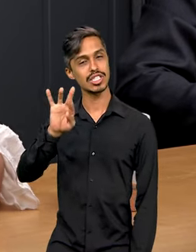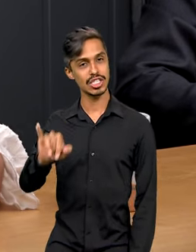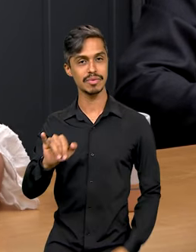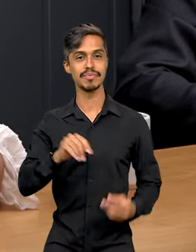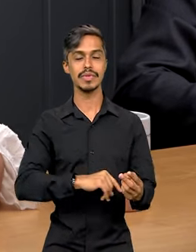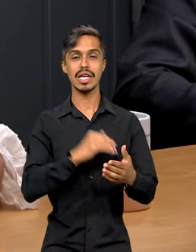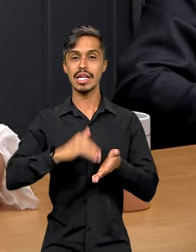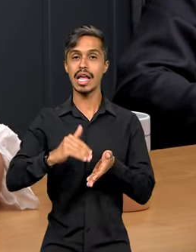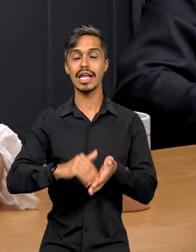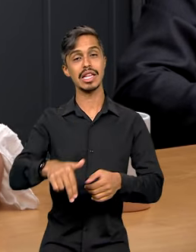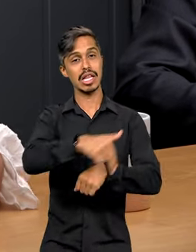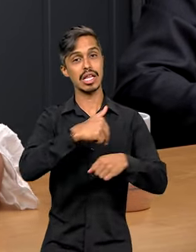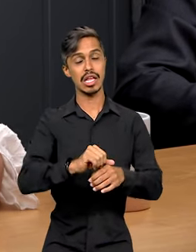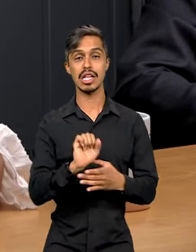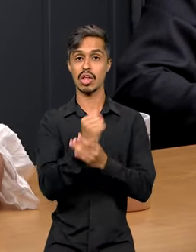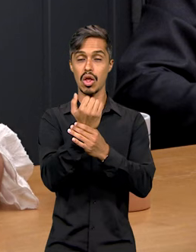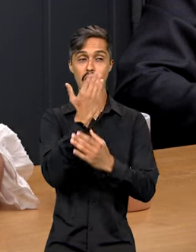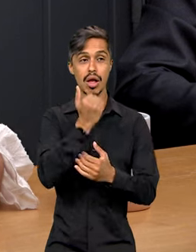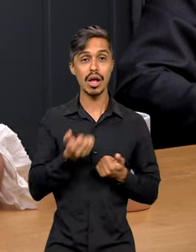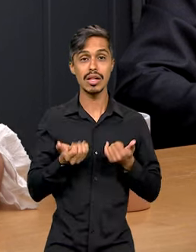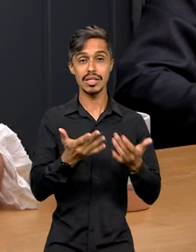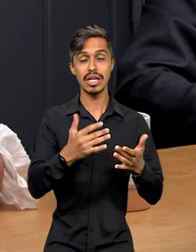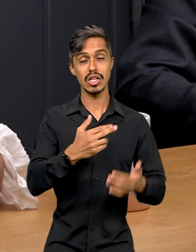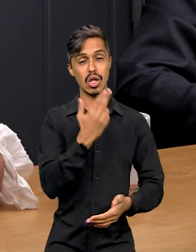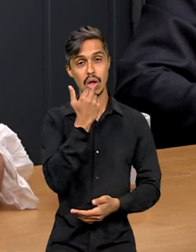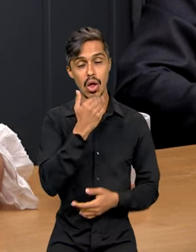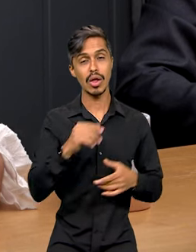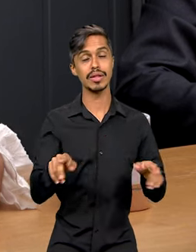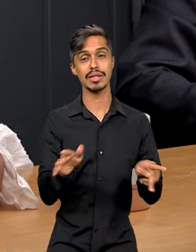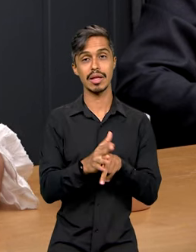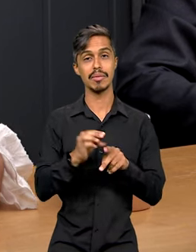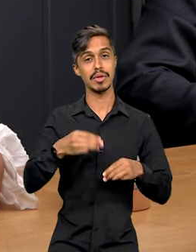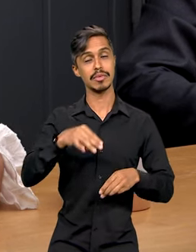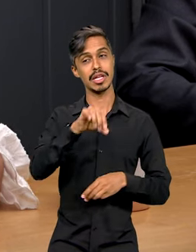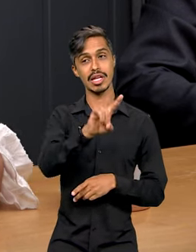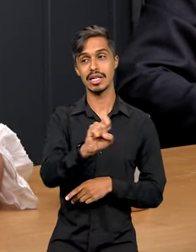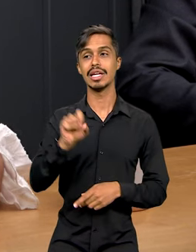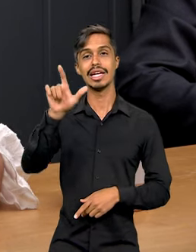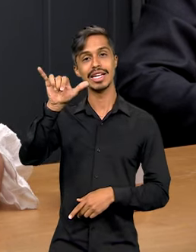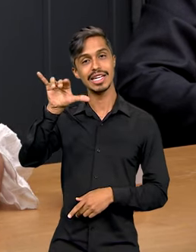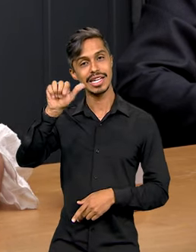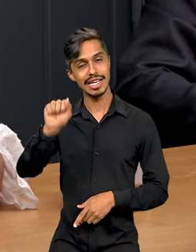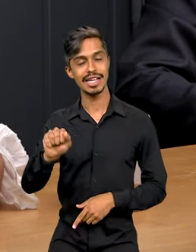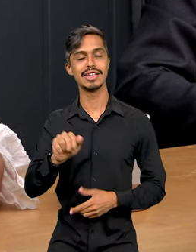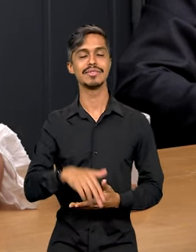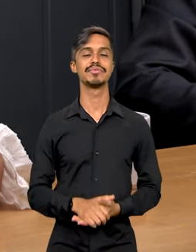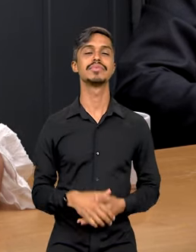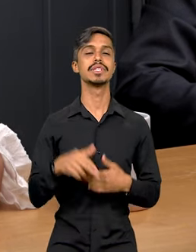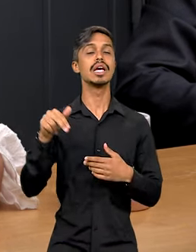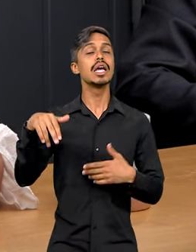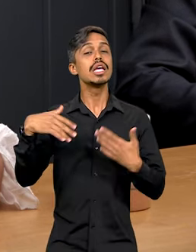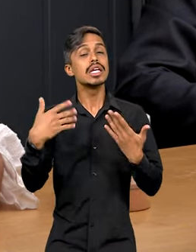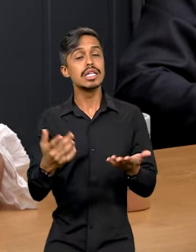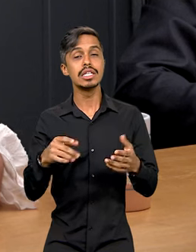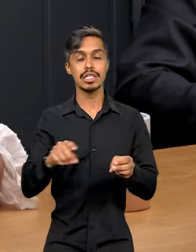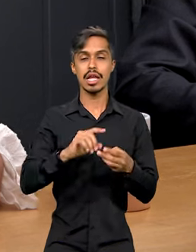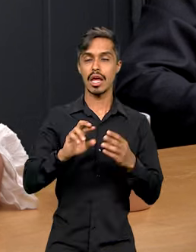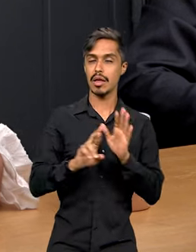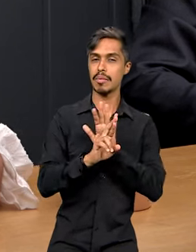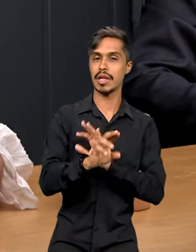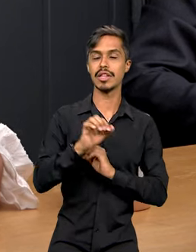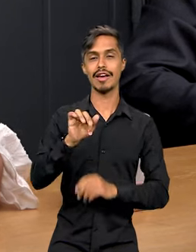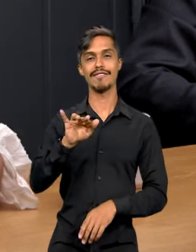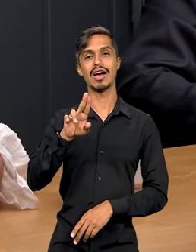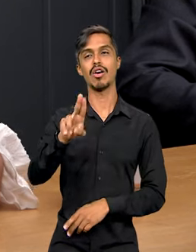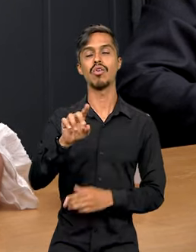a secretária nacional de segurança alimentar e nutricional também do MDS Lilian raal e o representante da fa no